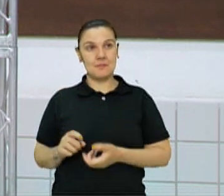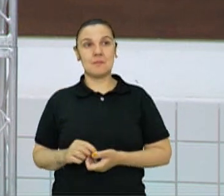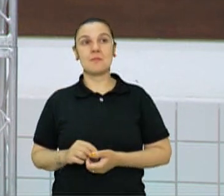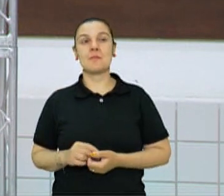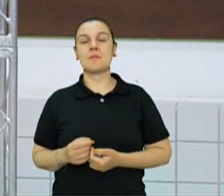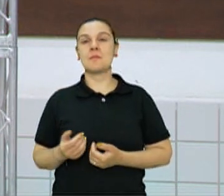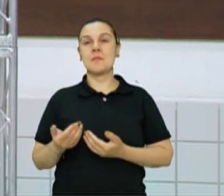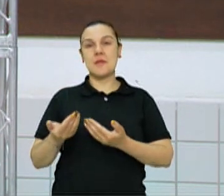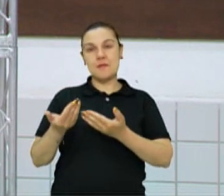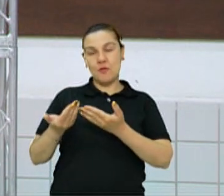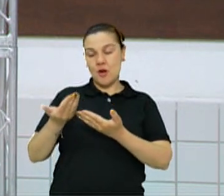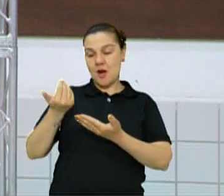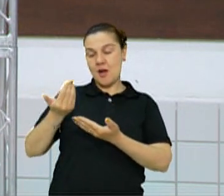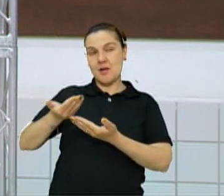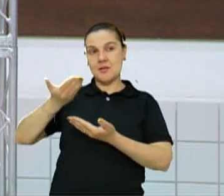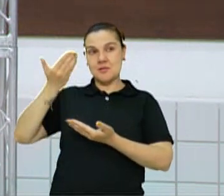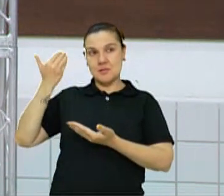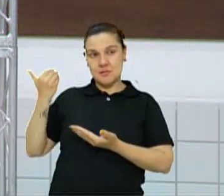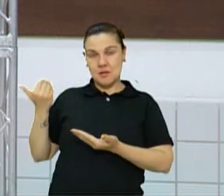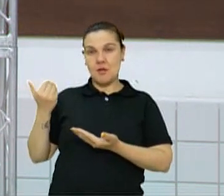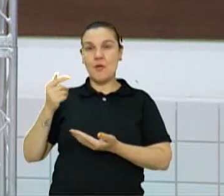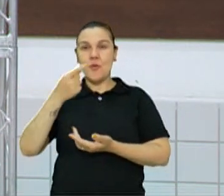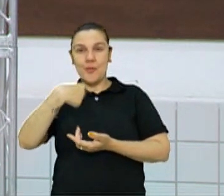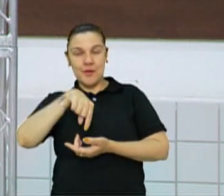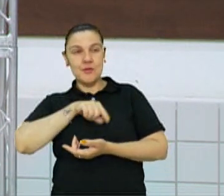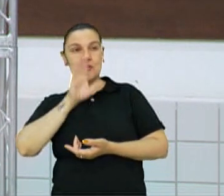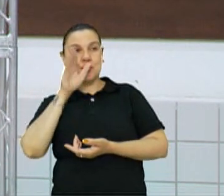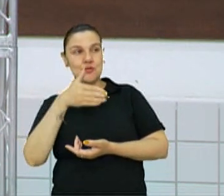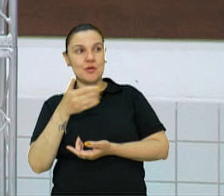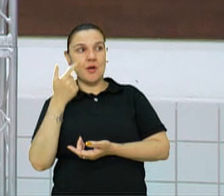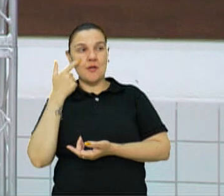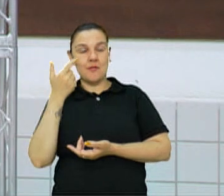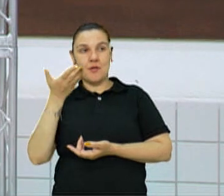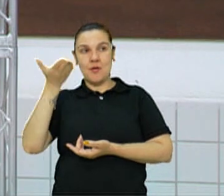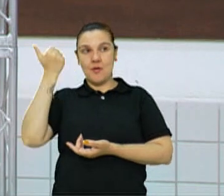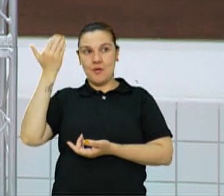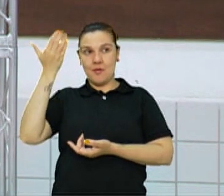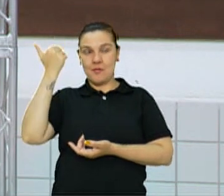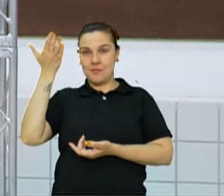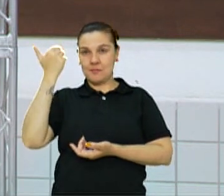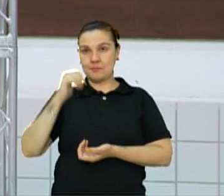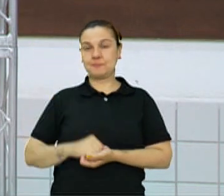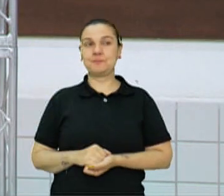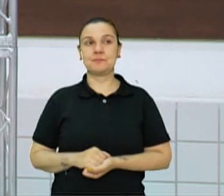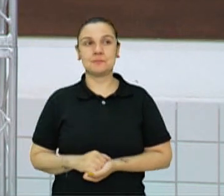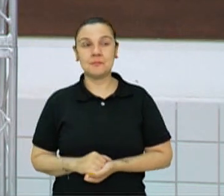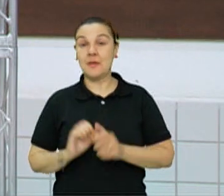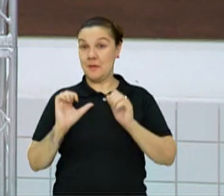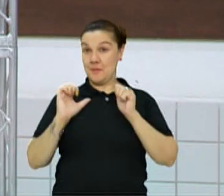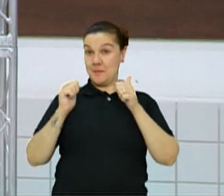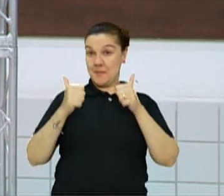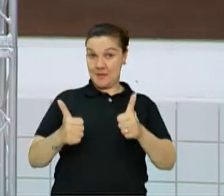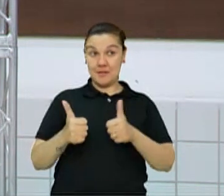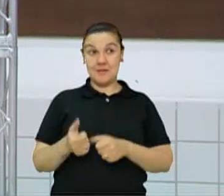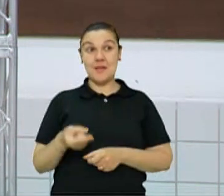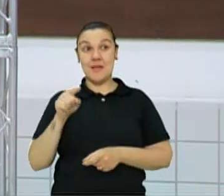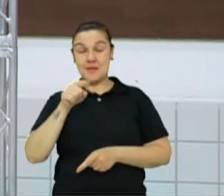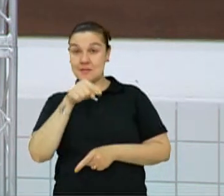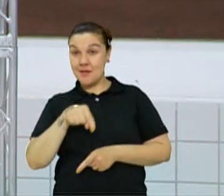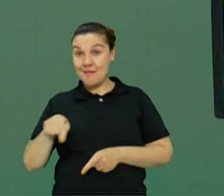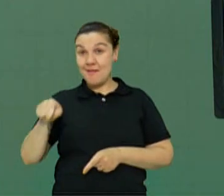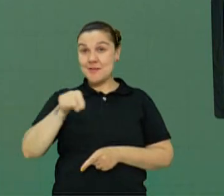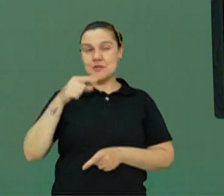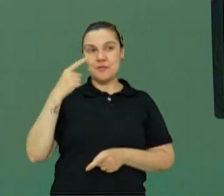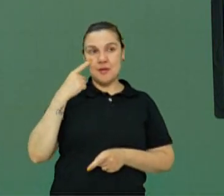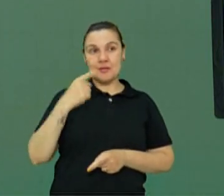foi ancestral daquelas que nós encontramos nos dias atuais. Beleza? É assim que nós fazemos